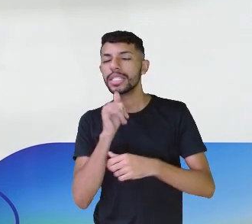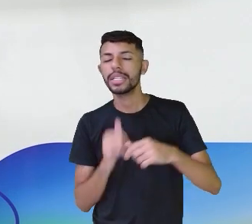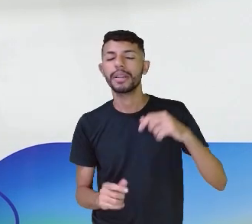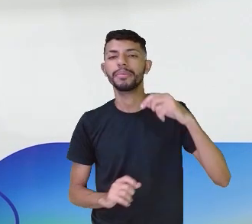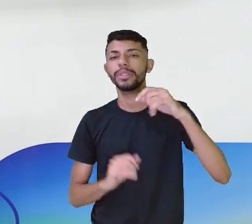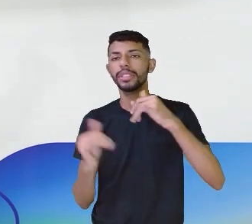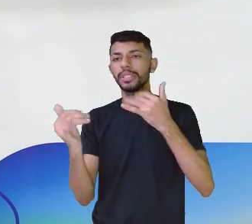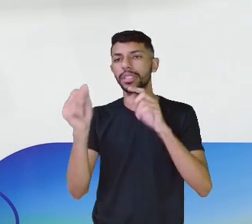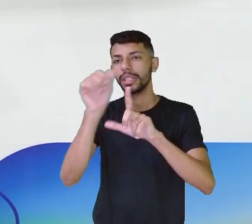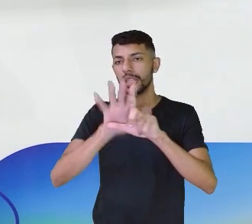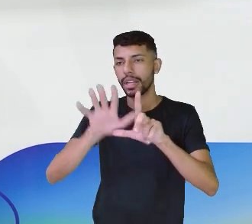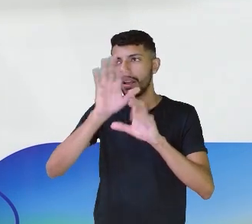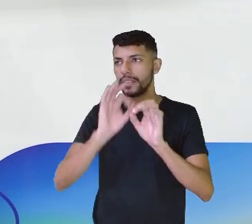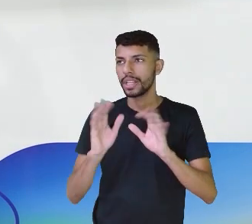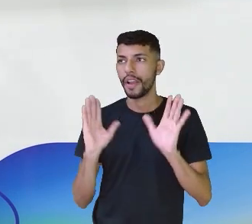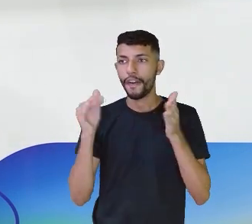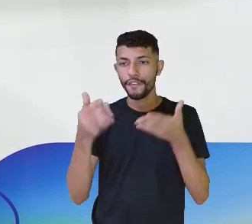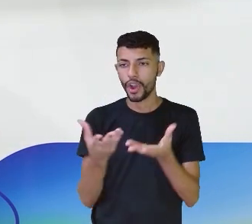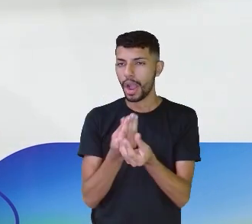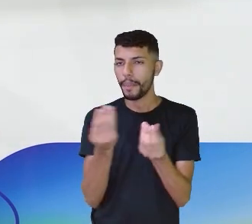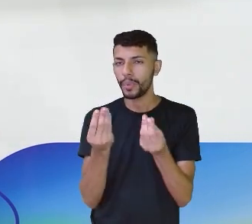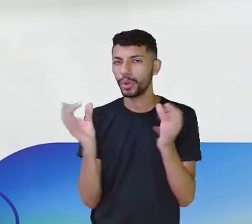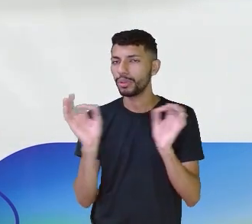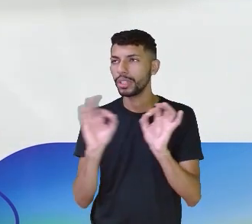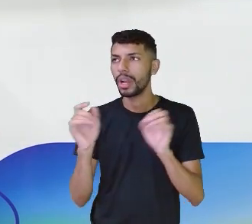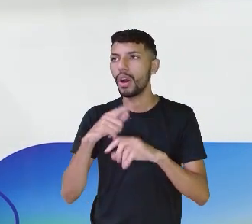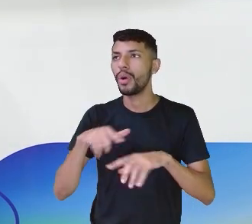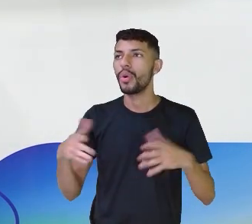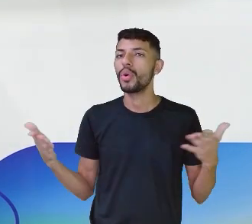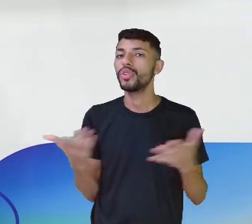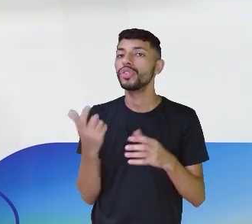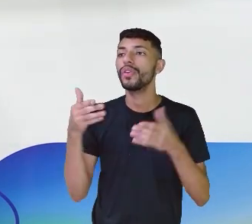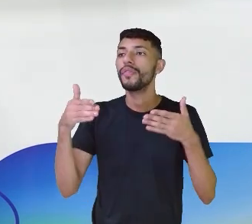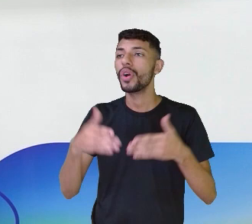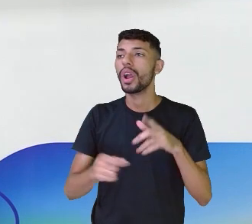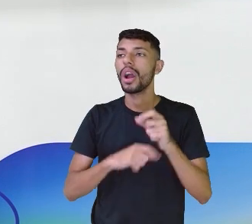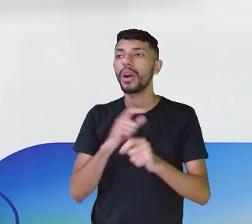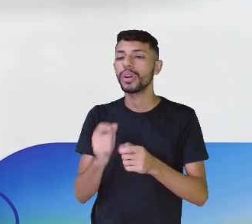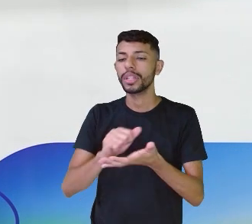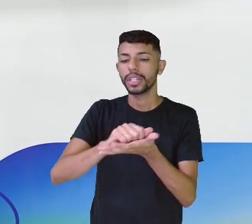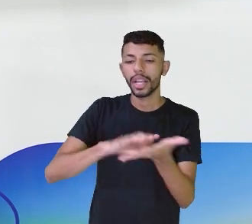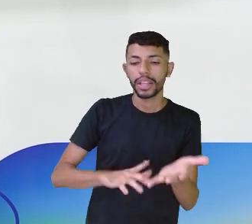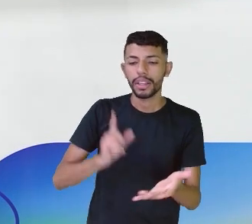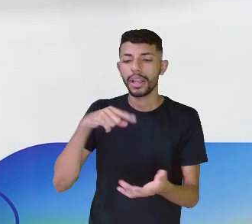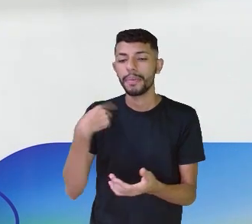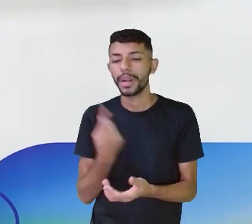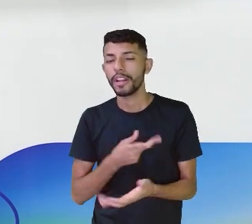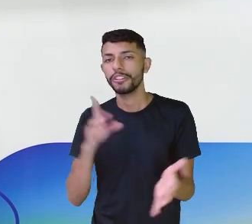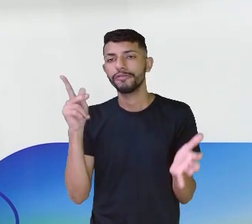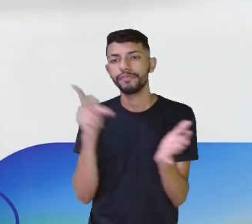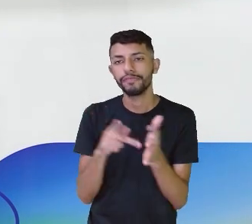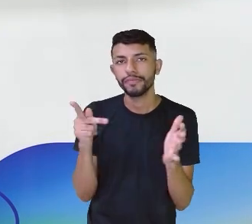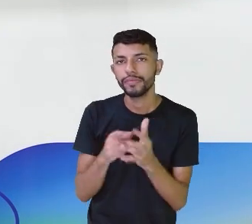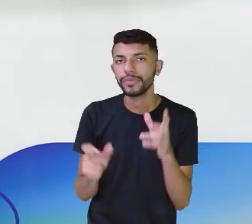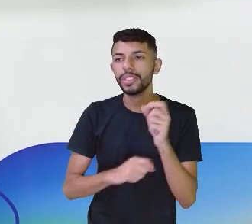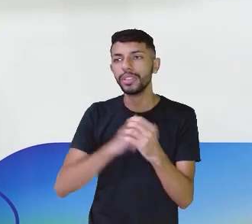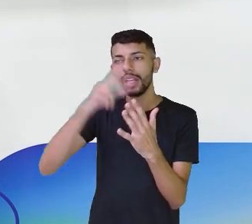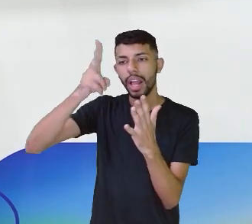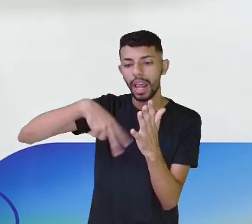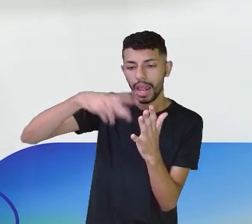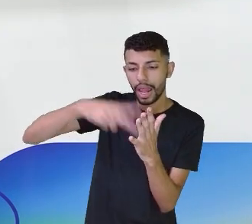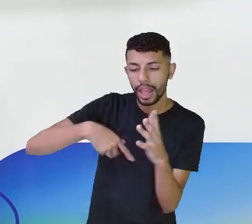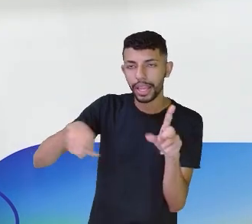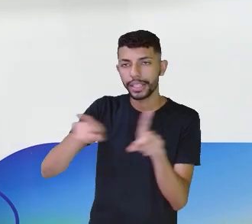a isso, tá? Eu vou realmente focar nos exercícios para a gente de fato ler